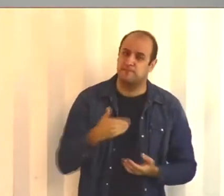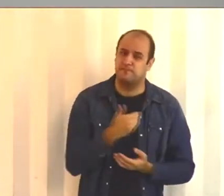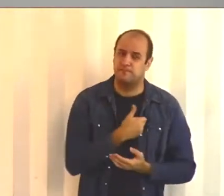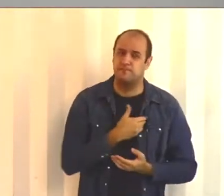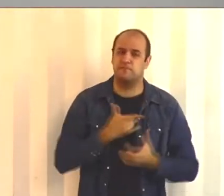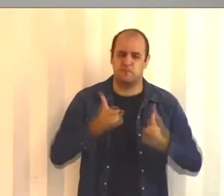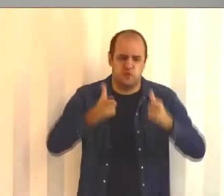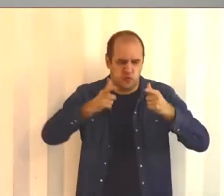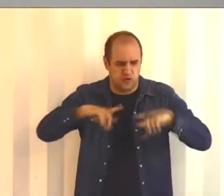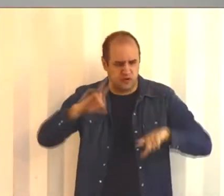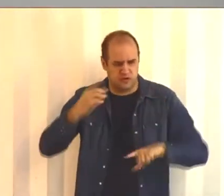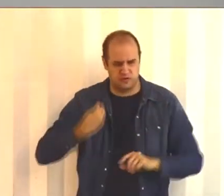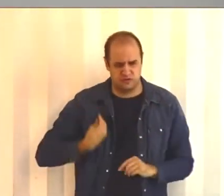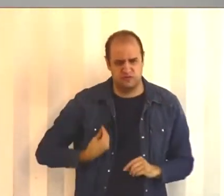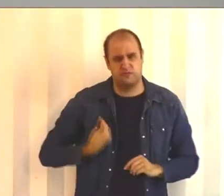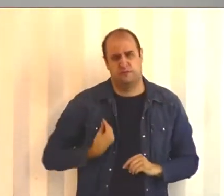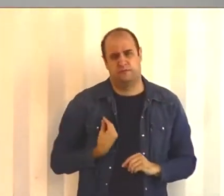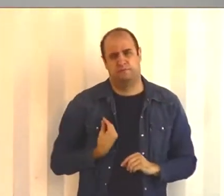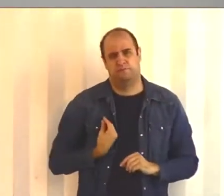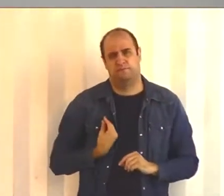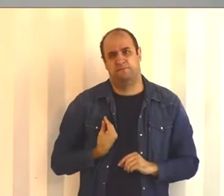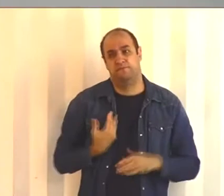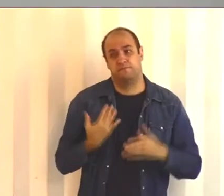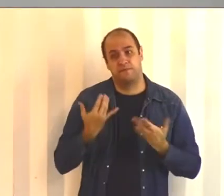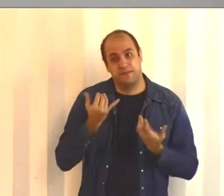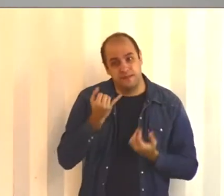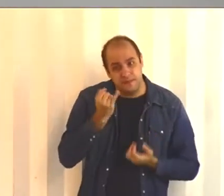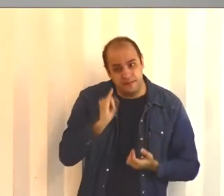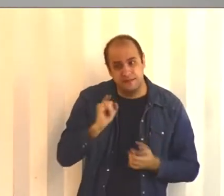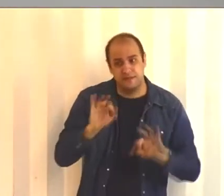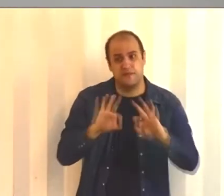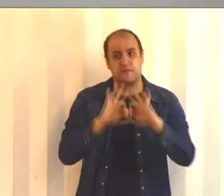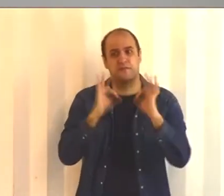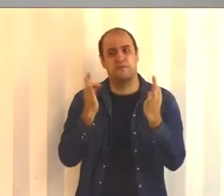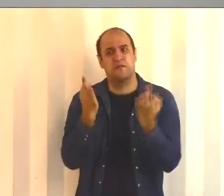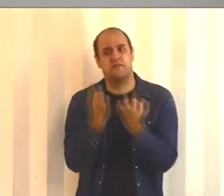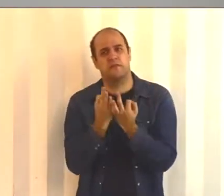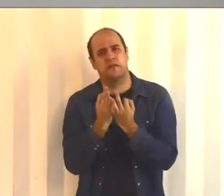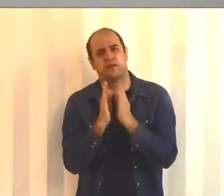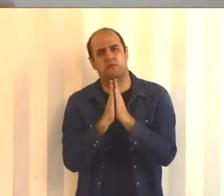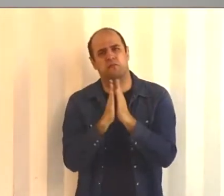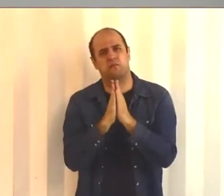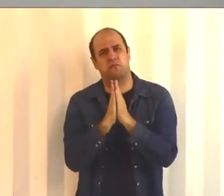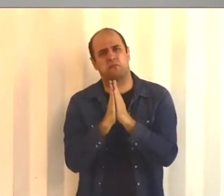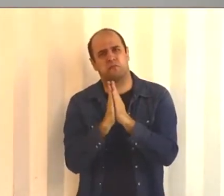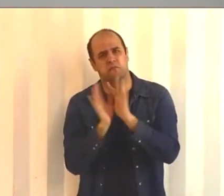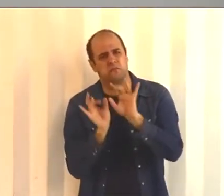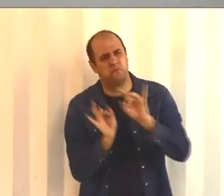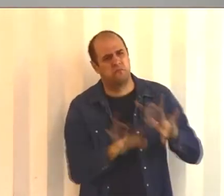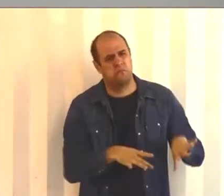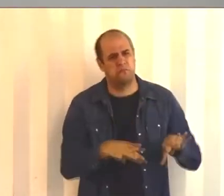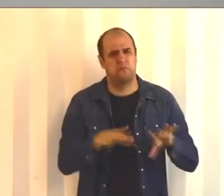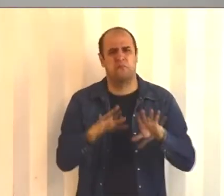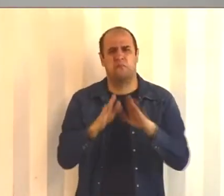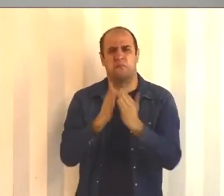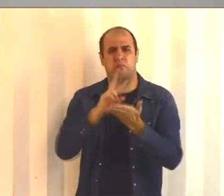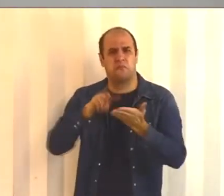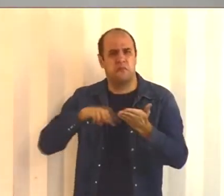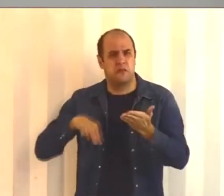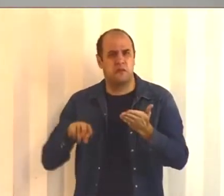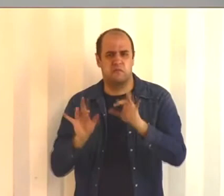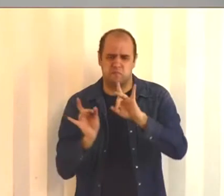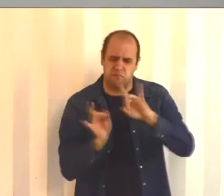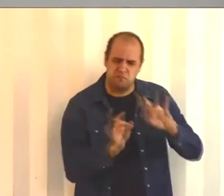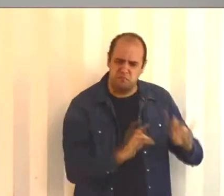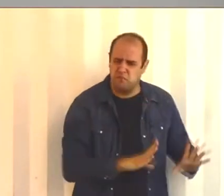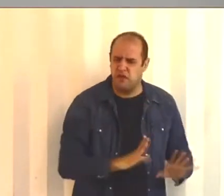viver. E se porventura nossas famílias deixaram de orar, deixaram de ler as Escrituras, se nossas famílias